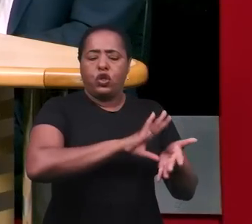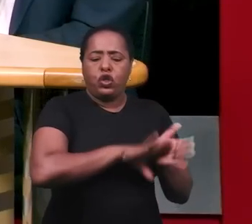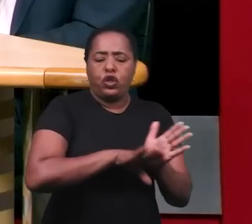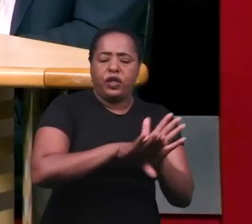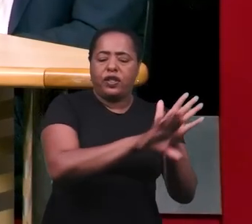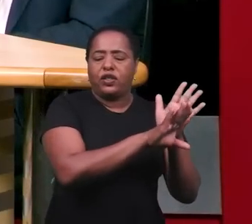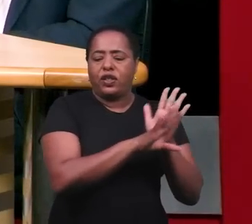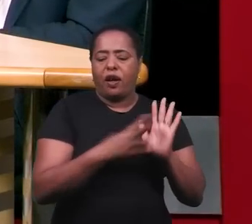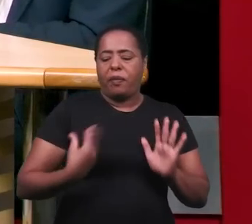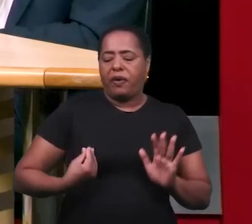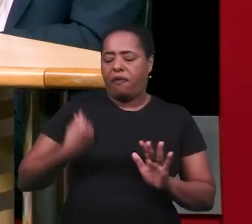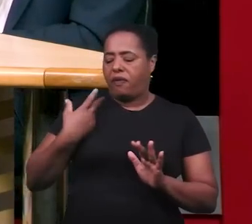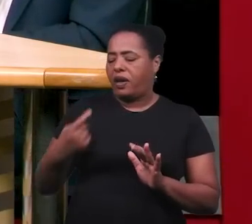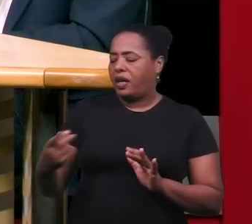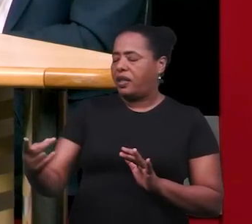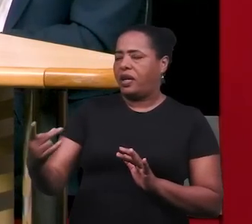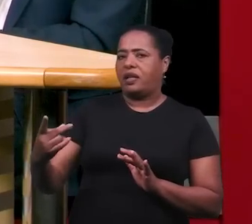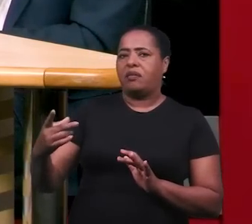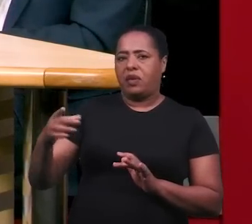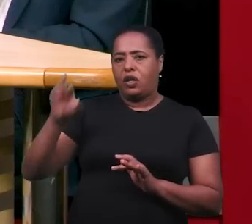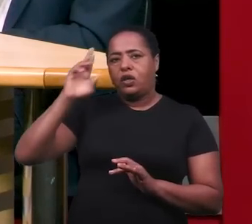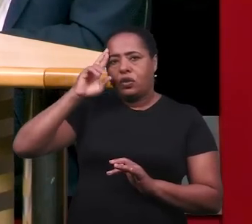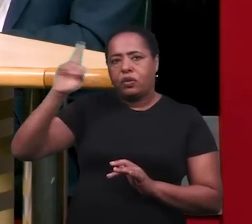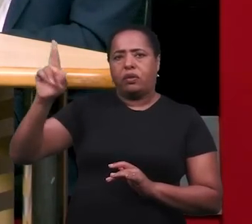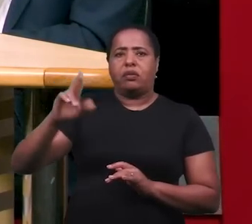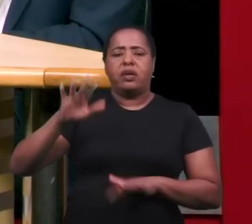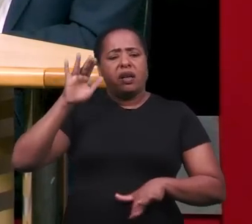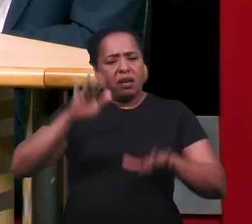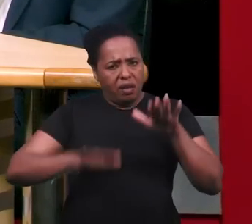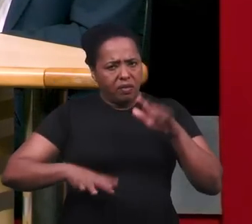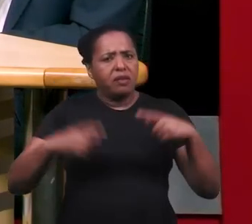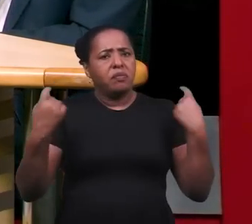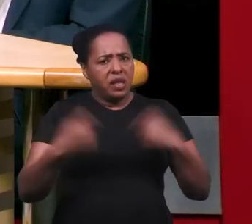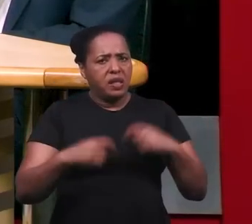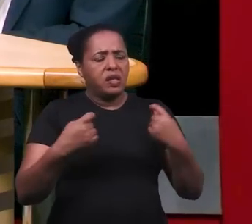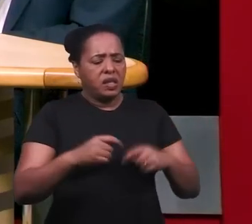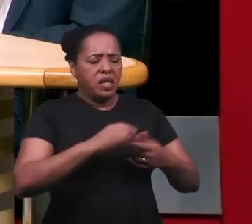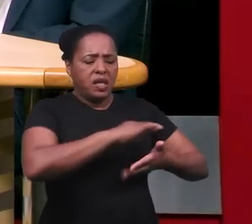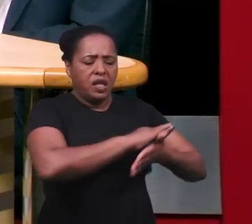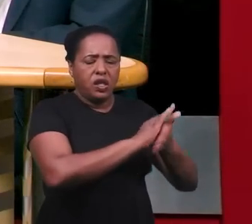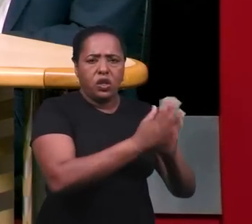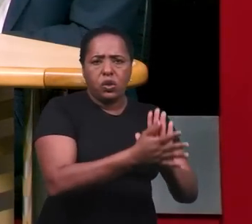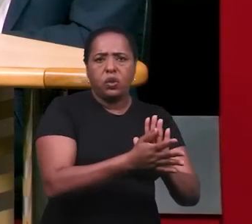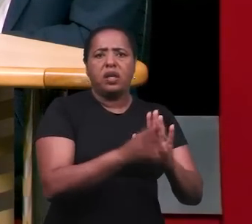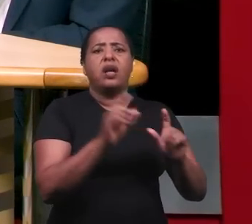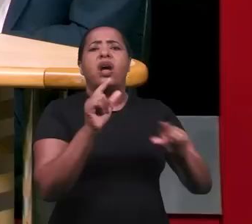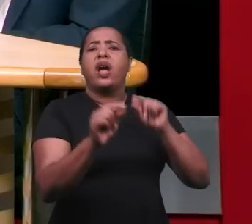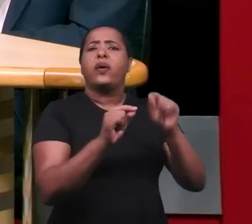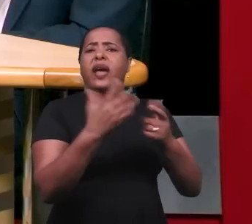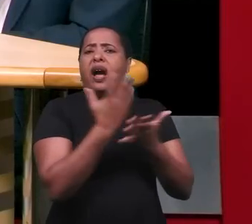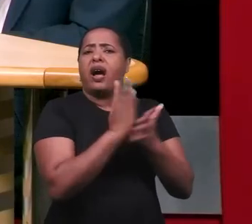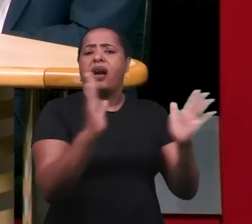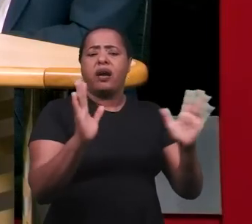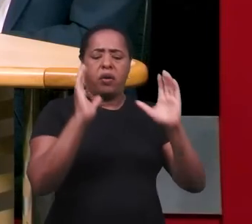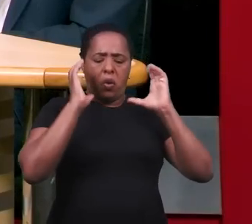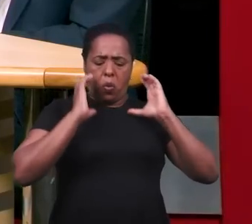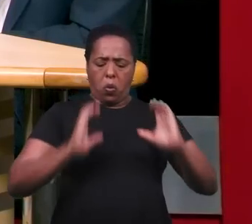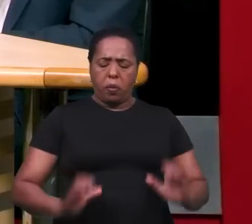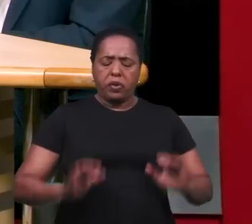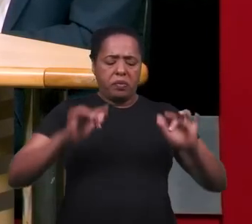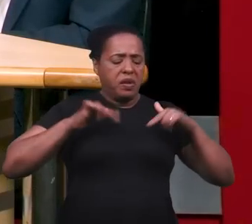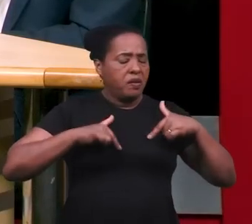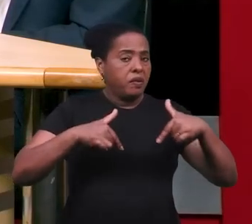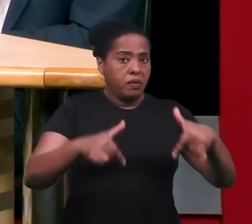Dói, traz até tristeza, né? Porque você, às vezes, você tem que deixar aquilo